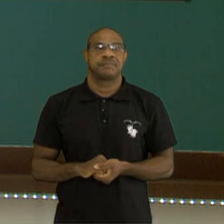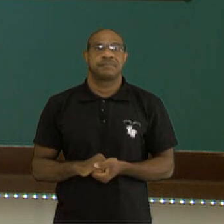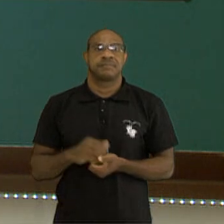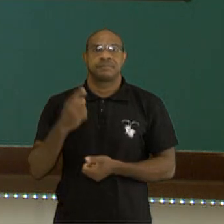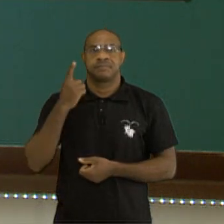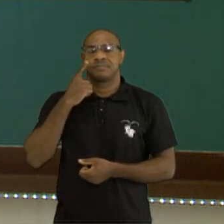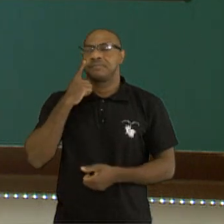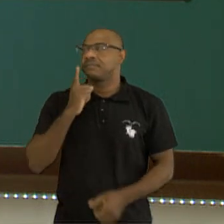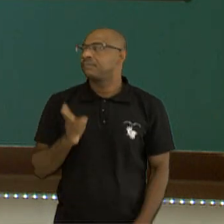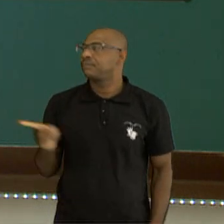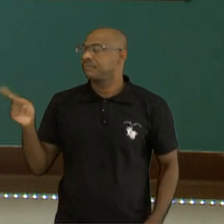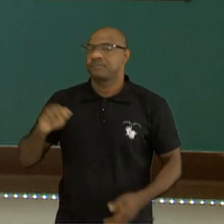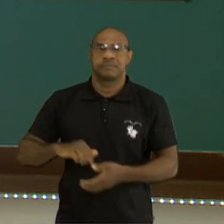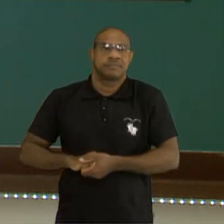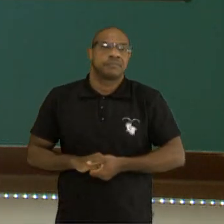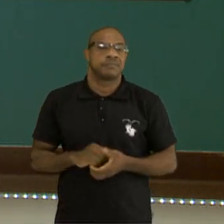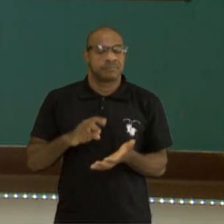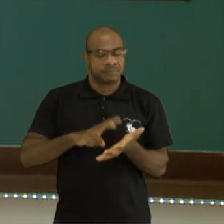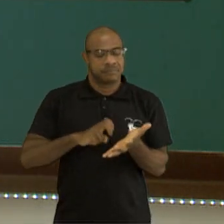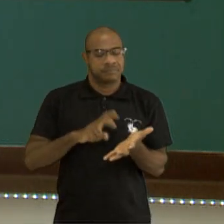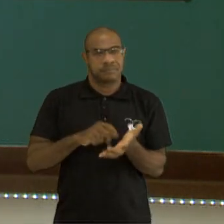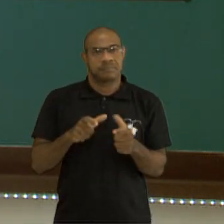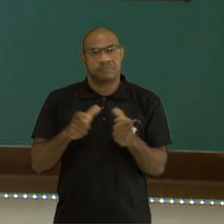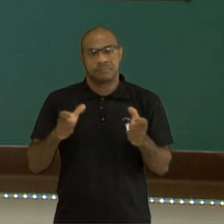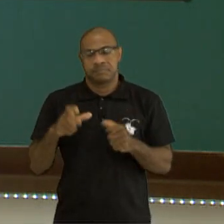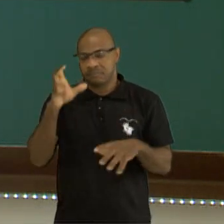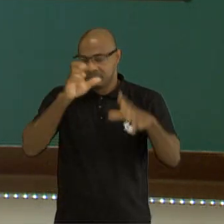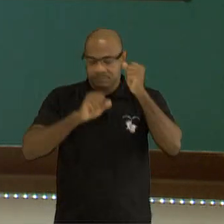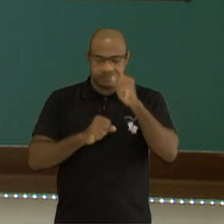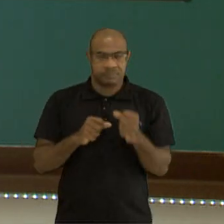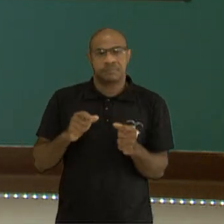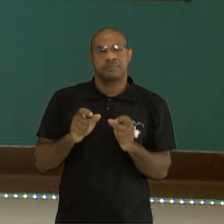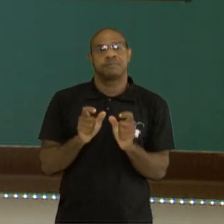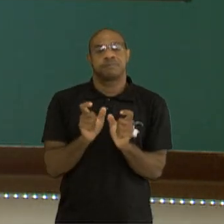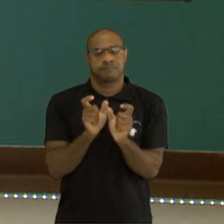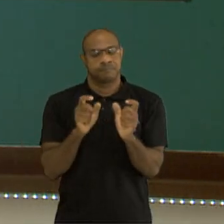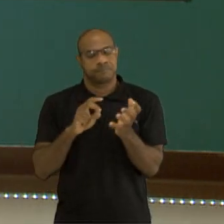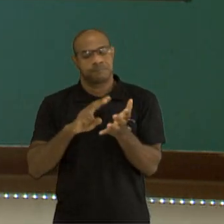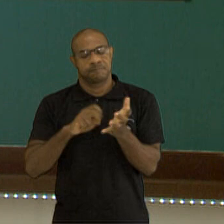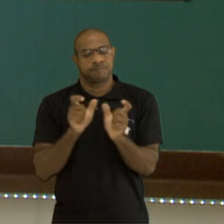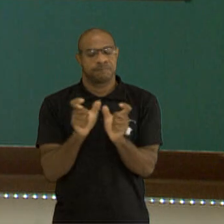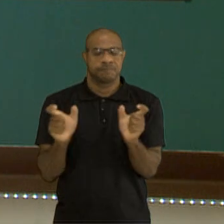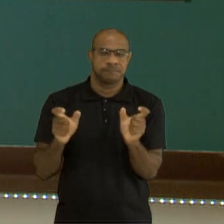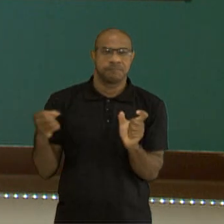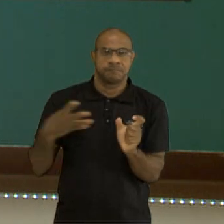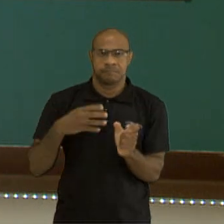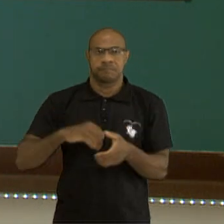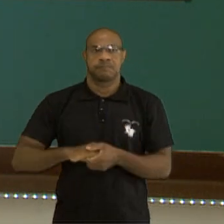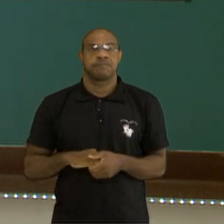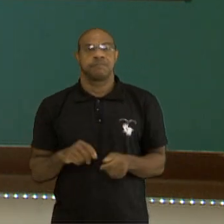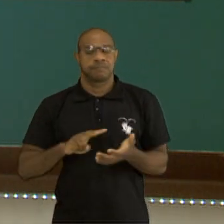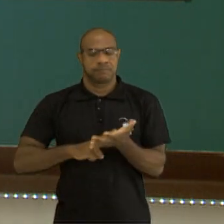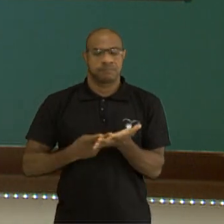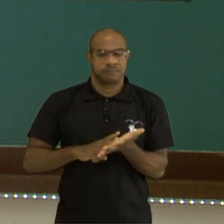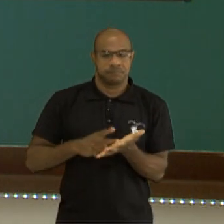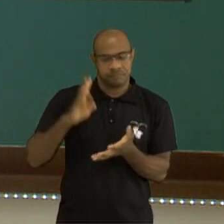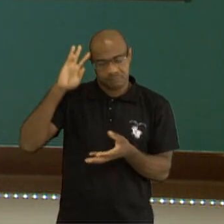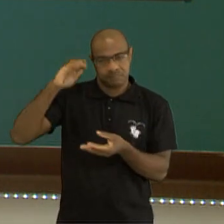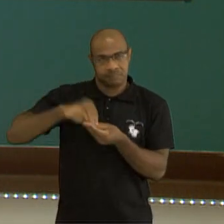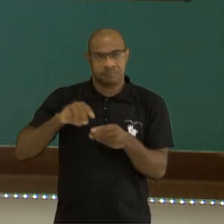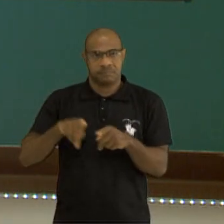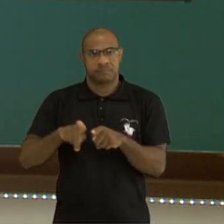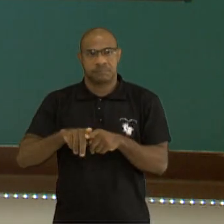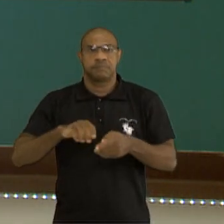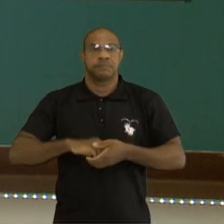hoje? Ampliamos nosso vocabulário, a gente aprendeu palavras novas, fizemos leitura e interpretação e estudamos um pouco sobre a segunda